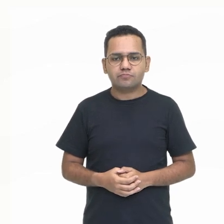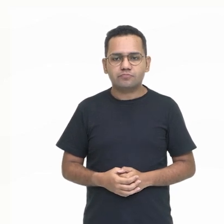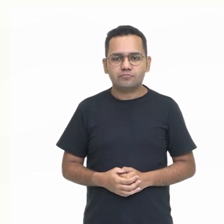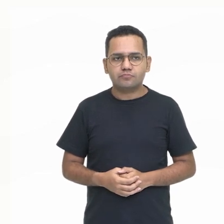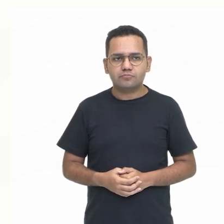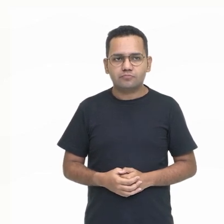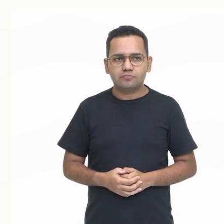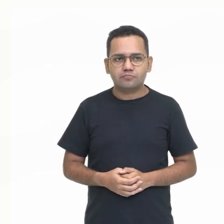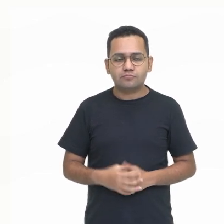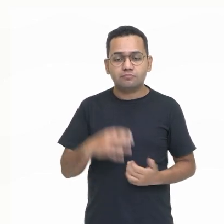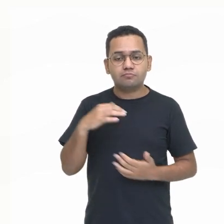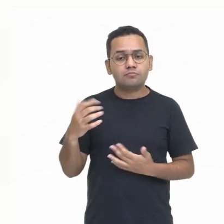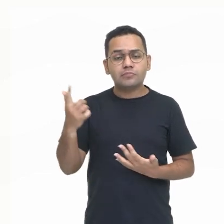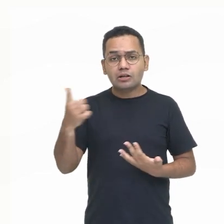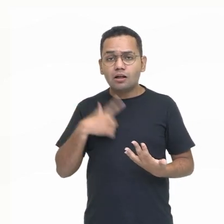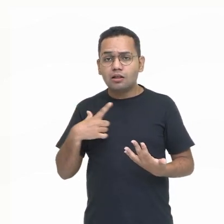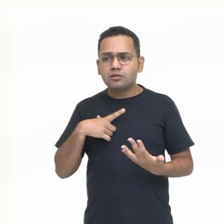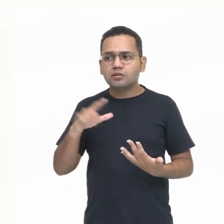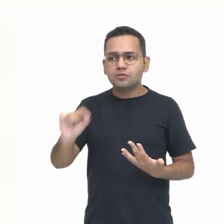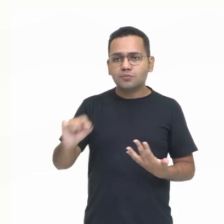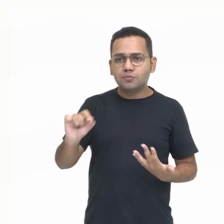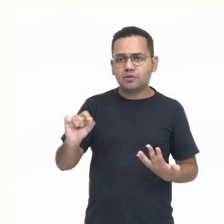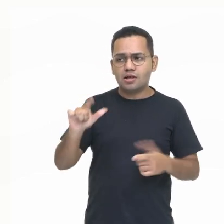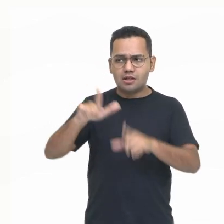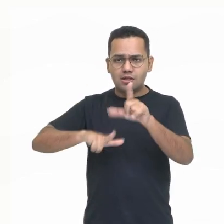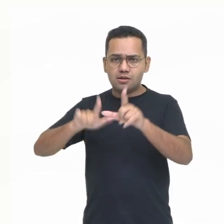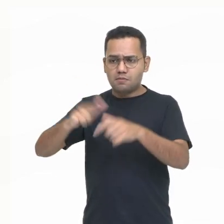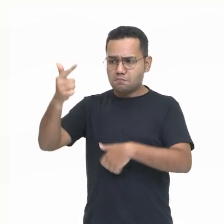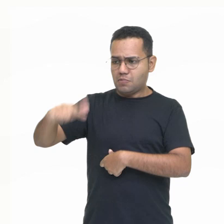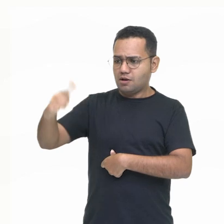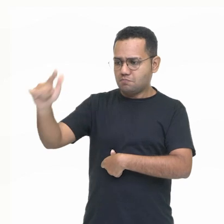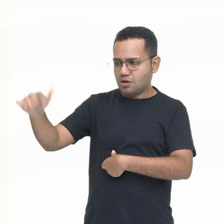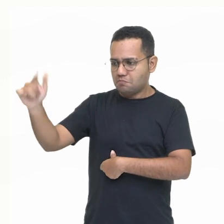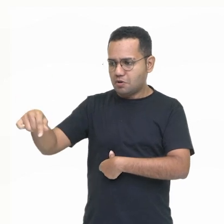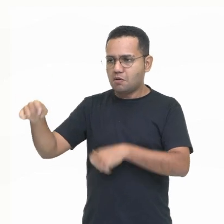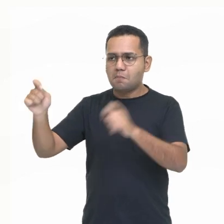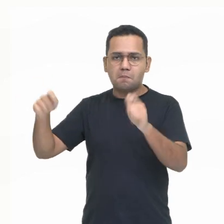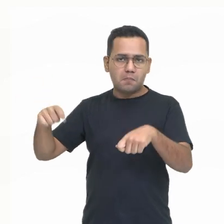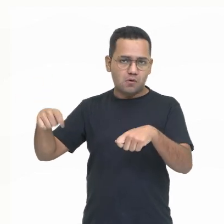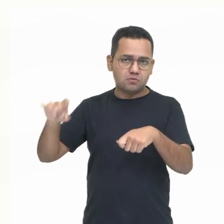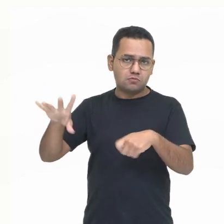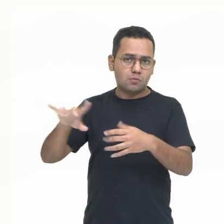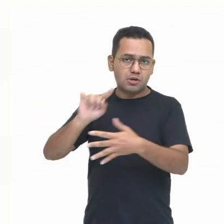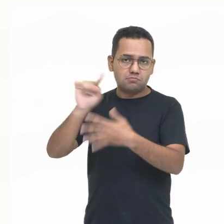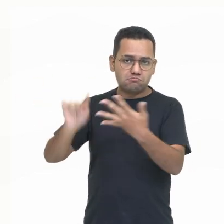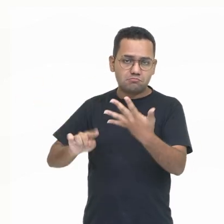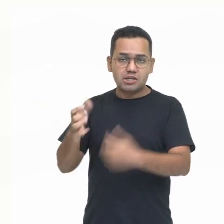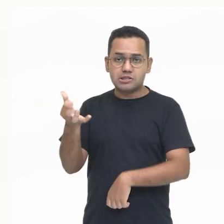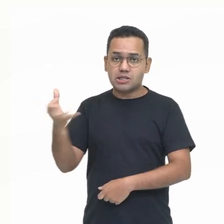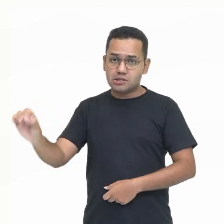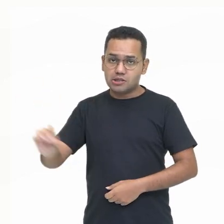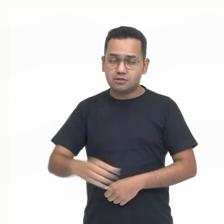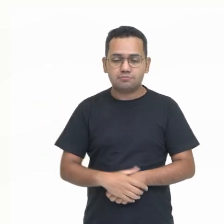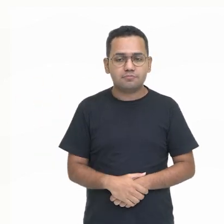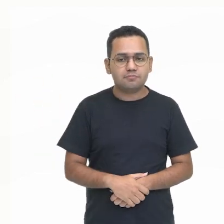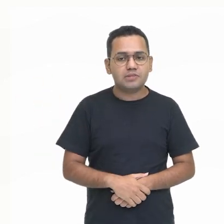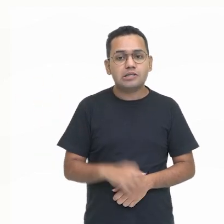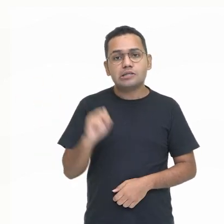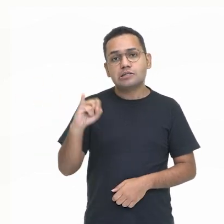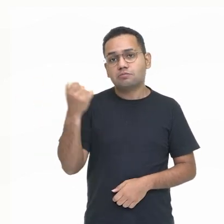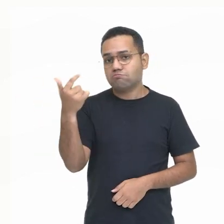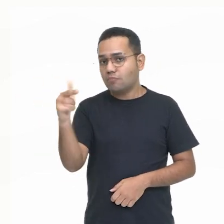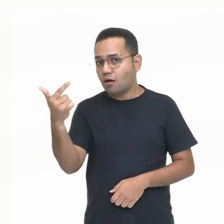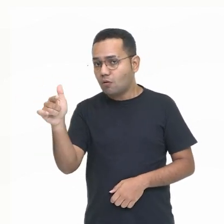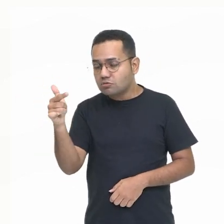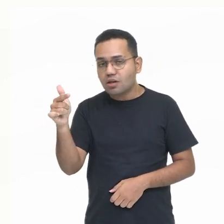Porque, como ele tem aí letras repetidas, né? Então nós teremos apenas 60. Se não tivesse letras repetidas,